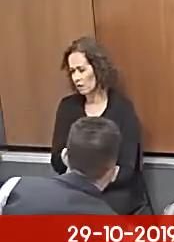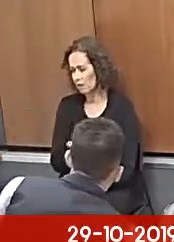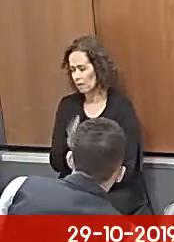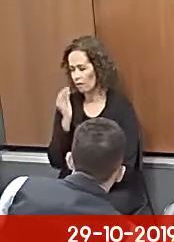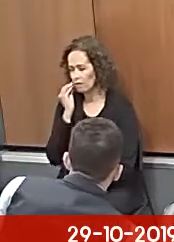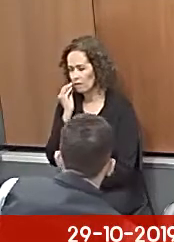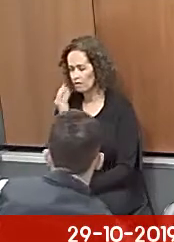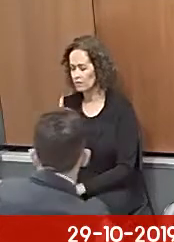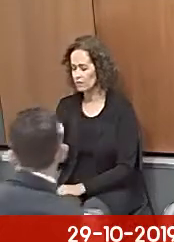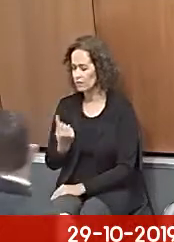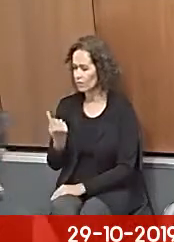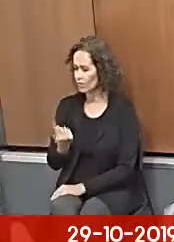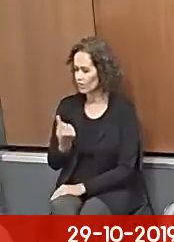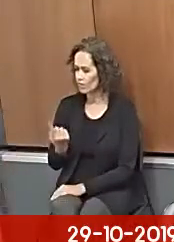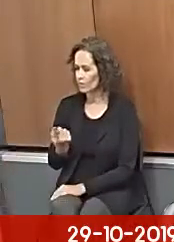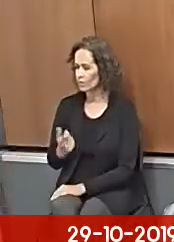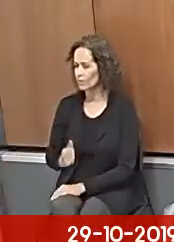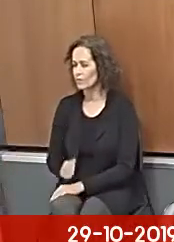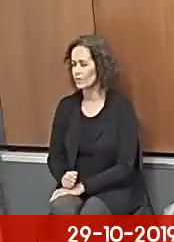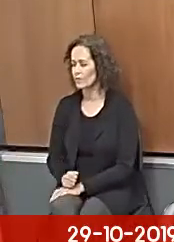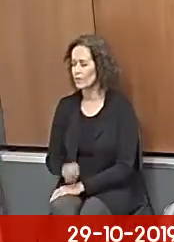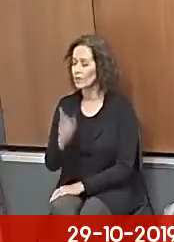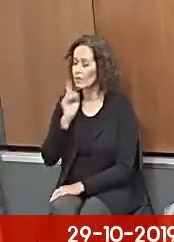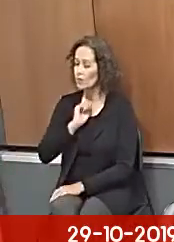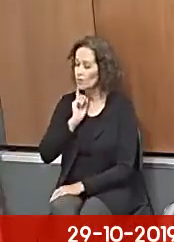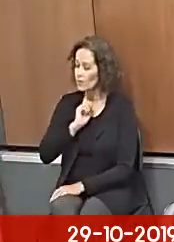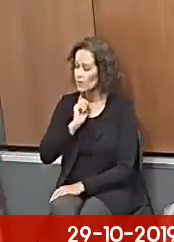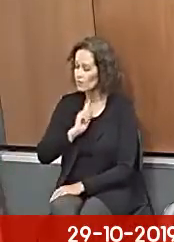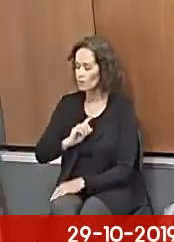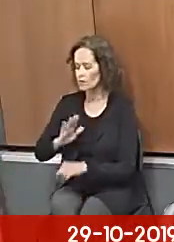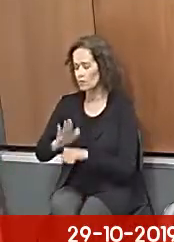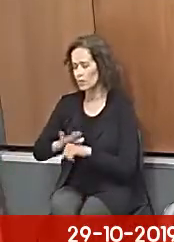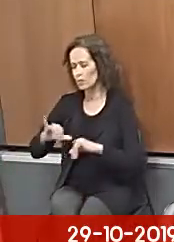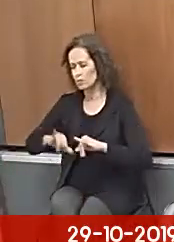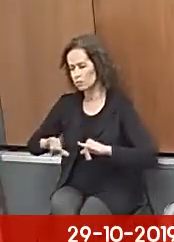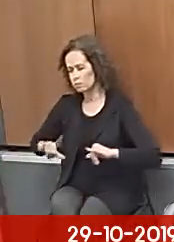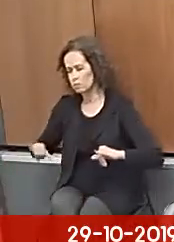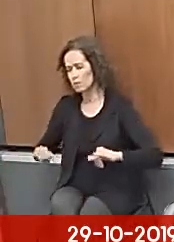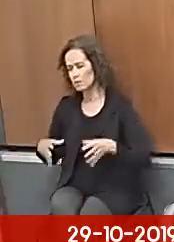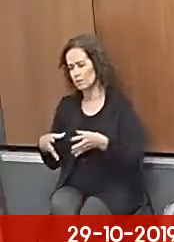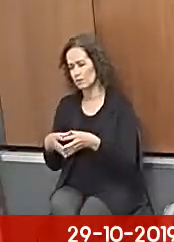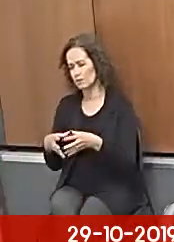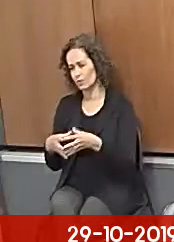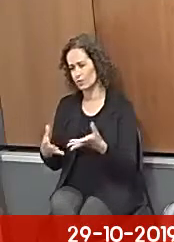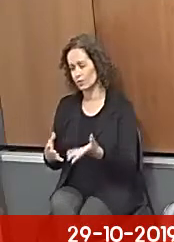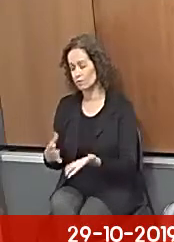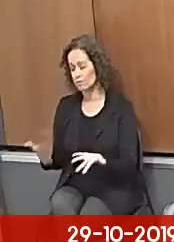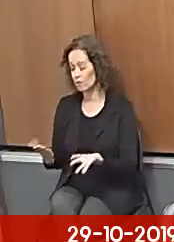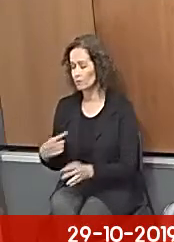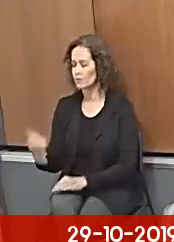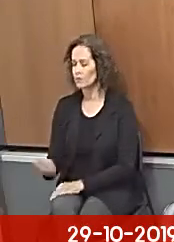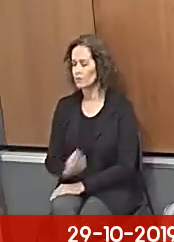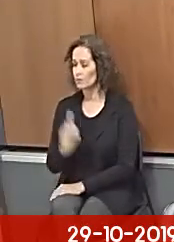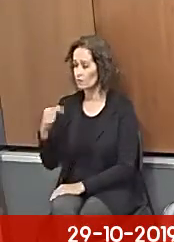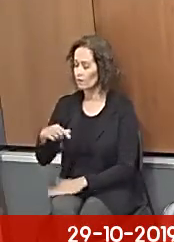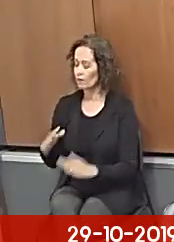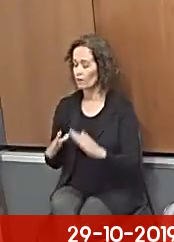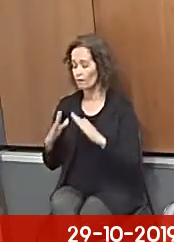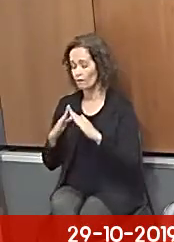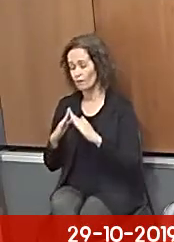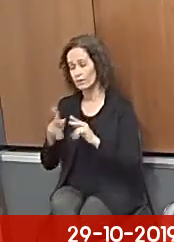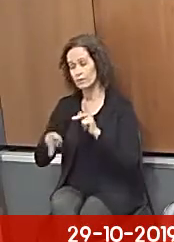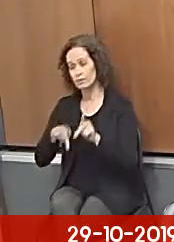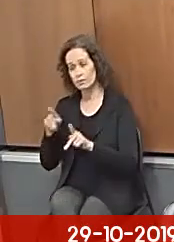com promoções. Então, em Minas é mais sofrido essa classe. Então, nós estamos aqui é a Casa do Povo, e a Casa do